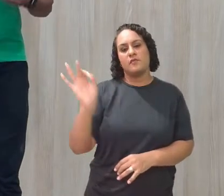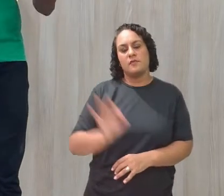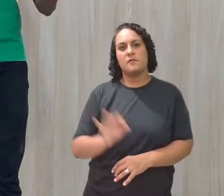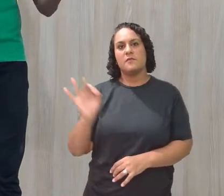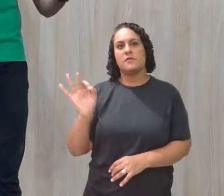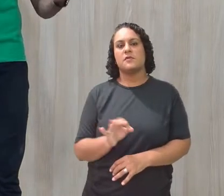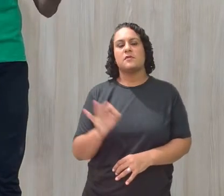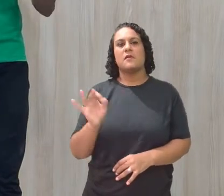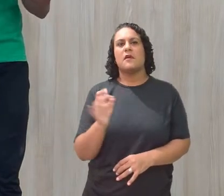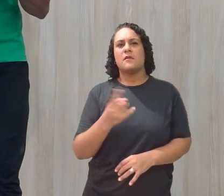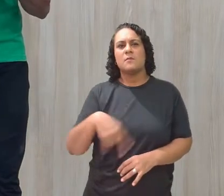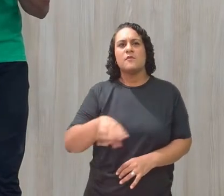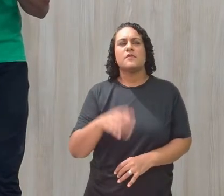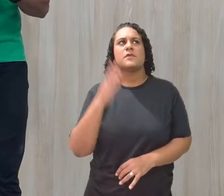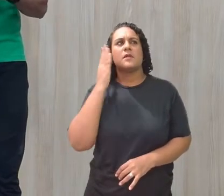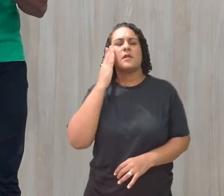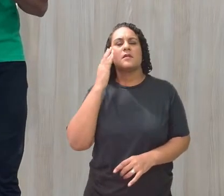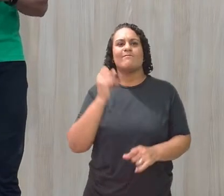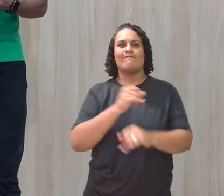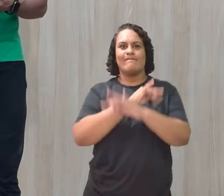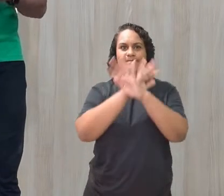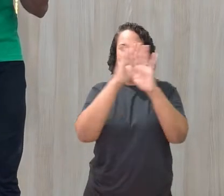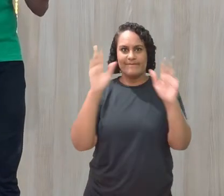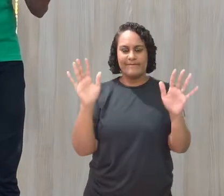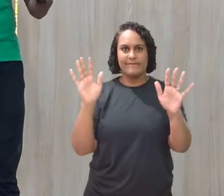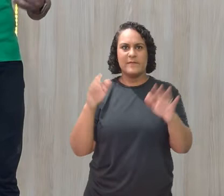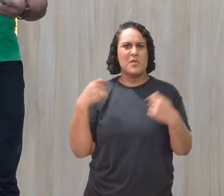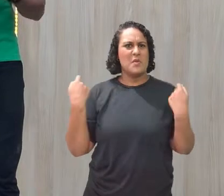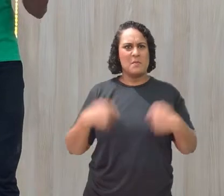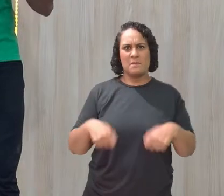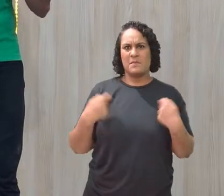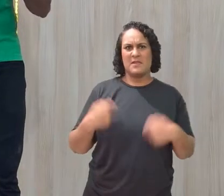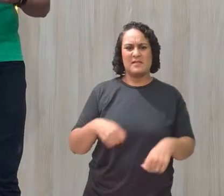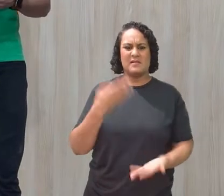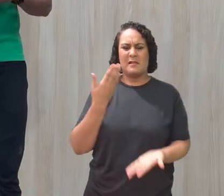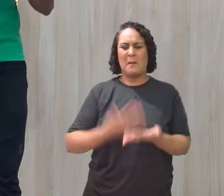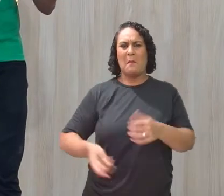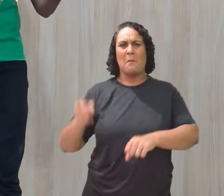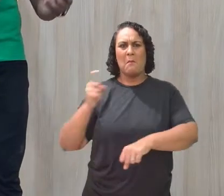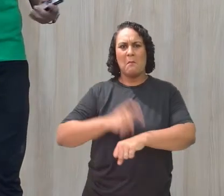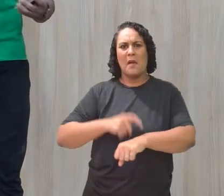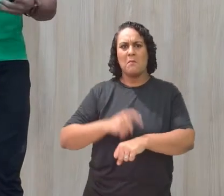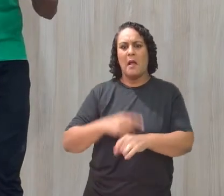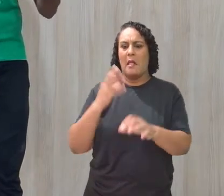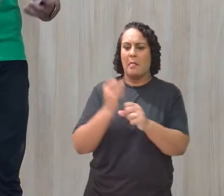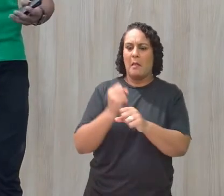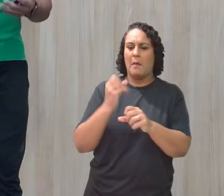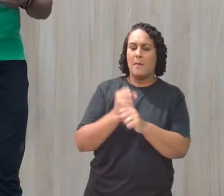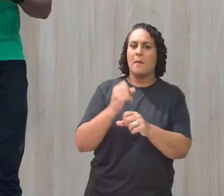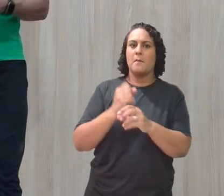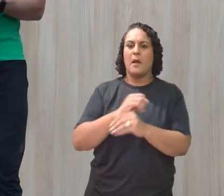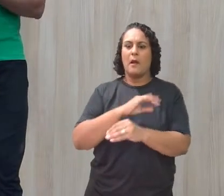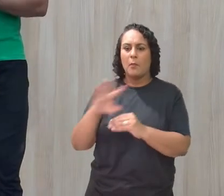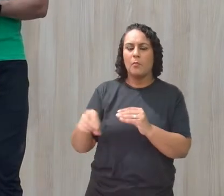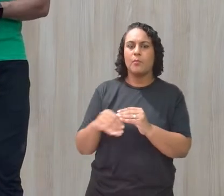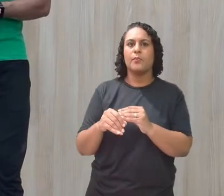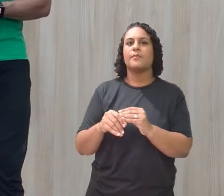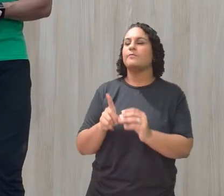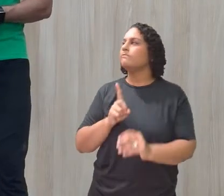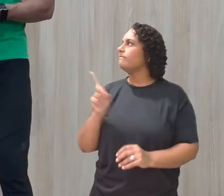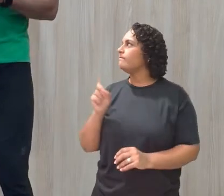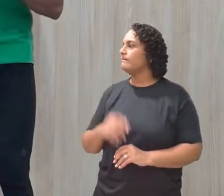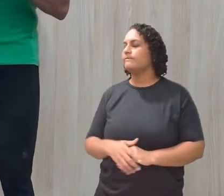porcentagem, para que você tenha esse entendimento, certo? E não precise aí perder tempo calculando o complemento dessas